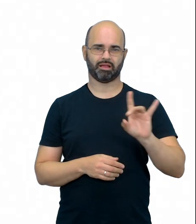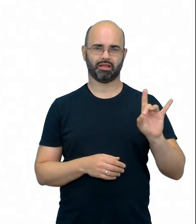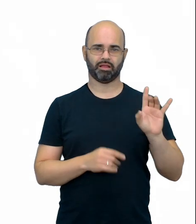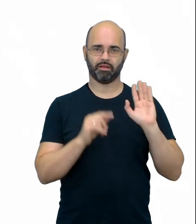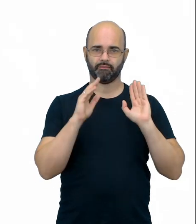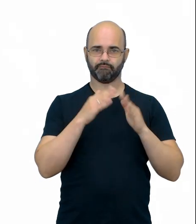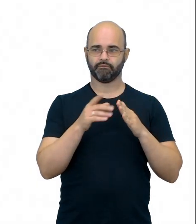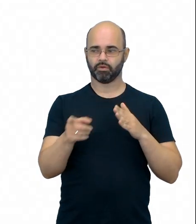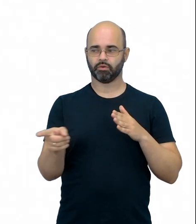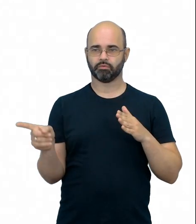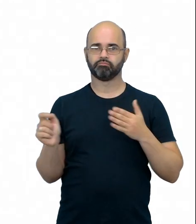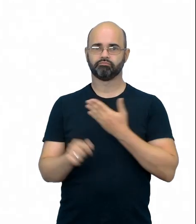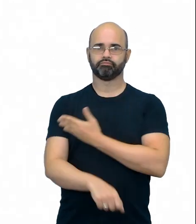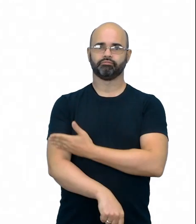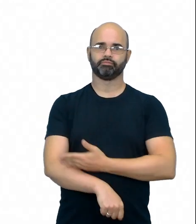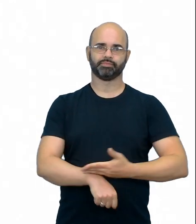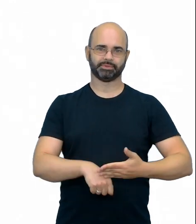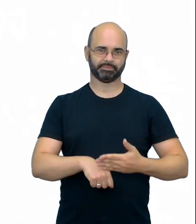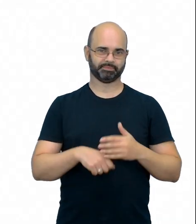Continuando, então.